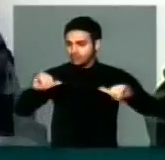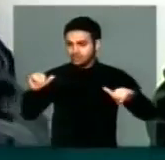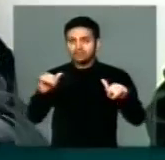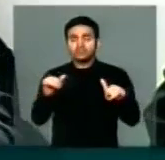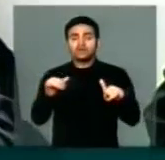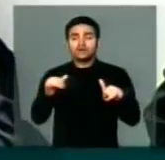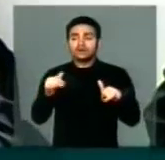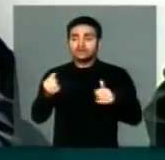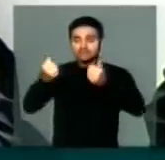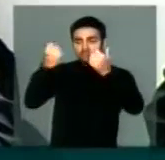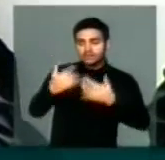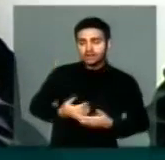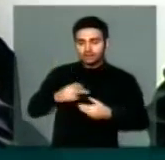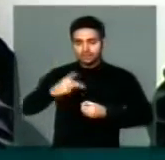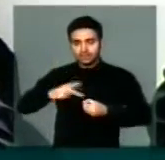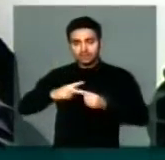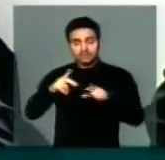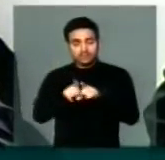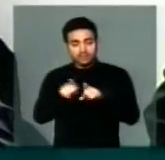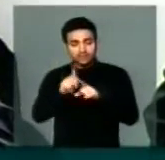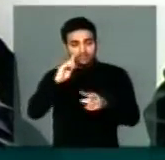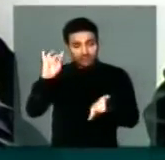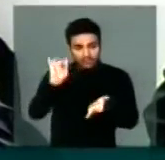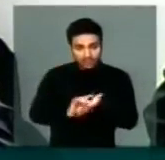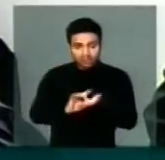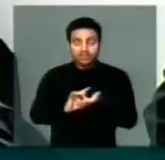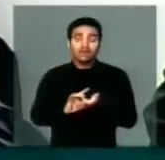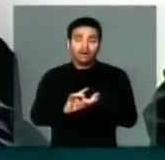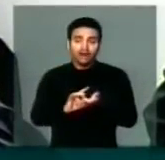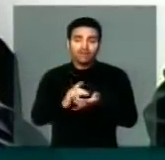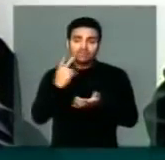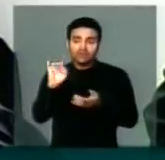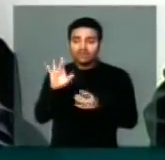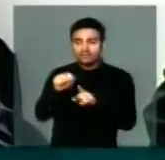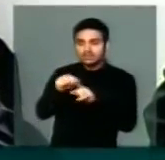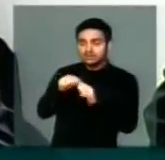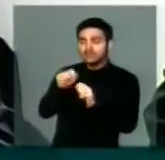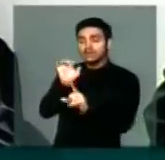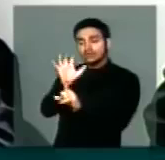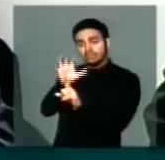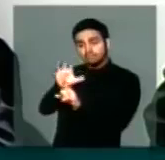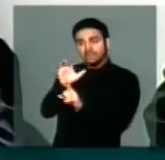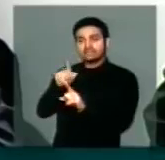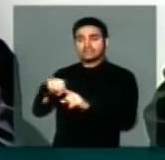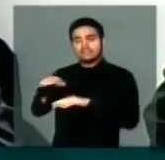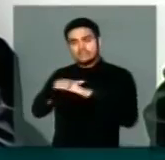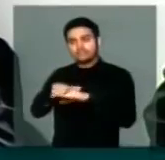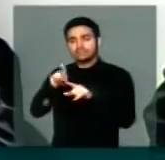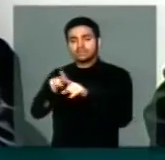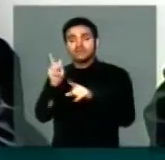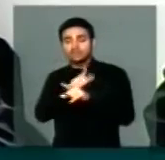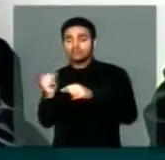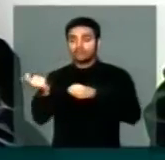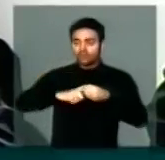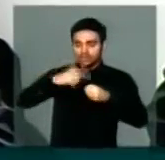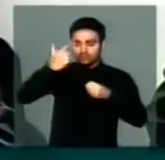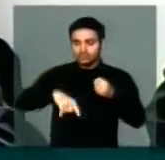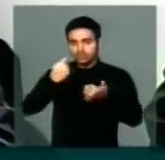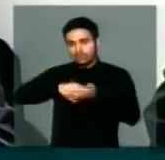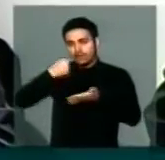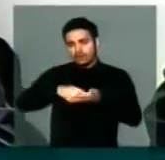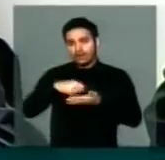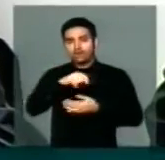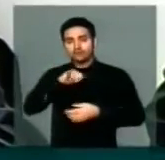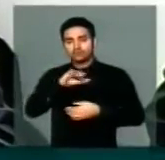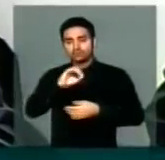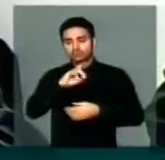prestadas pela Petrobras, sendo que na realidade isso foi um subterfúgio para fazer pressão em Júlio Camargo, a fim de que este voltasse a efetivar os pagamentos a Fernando Soares,